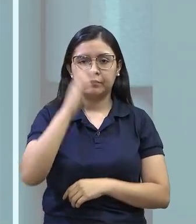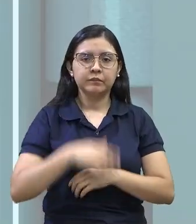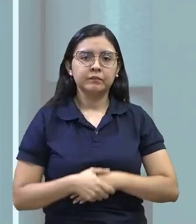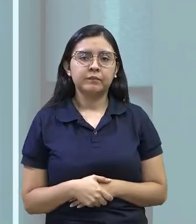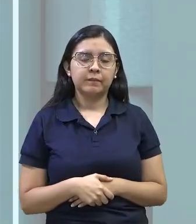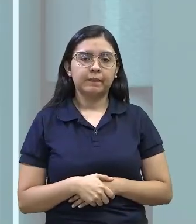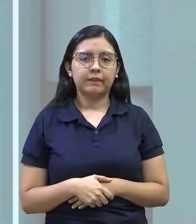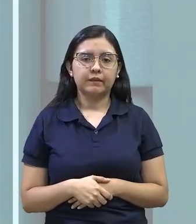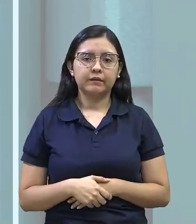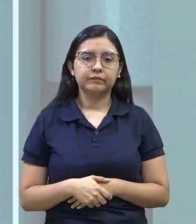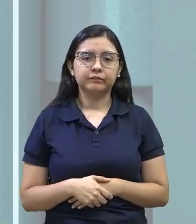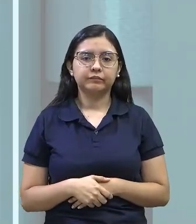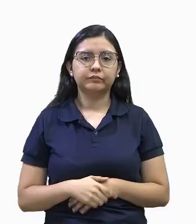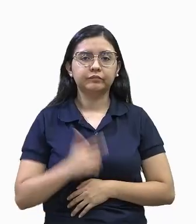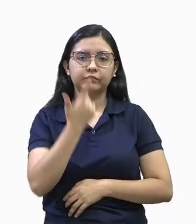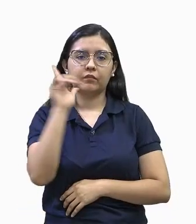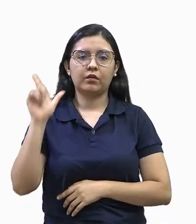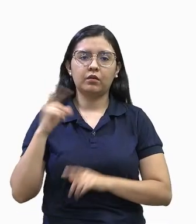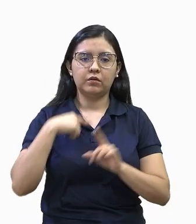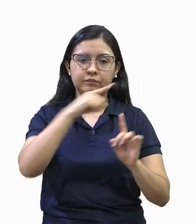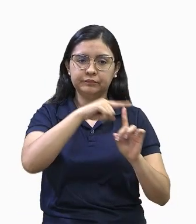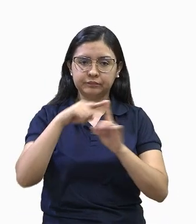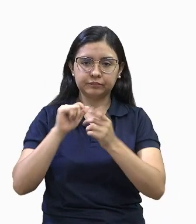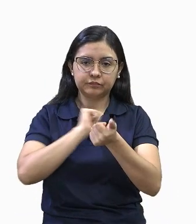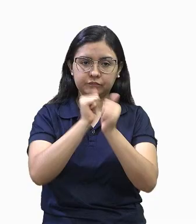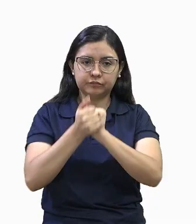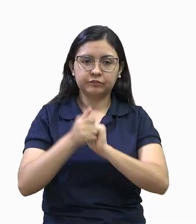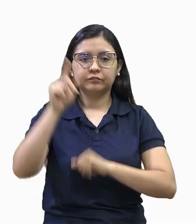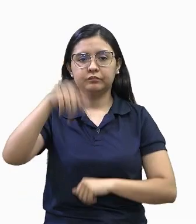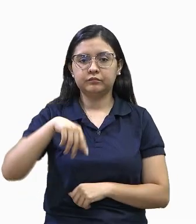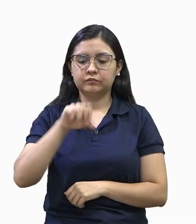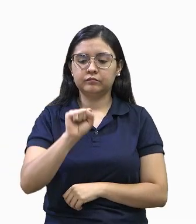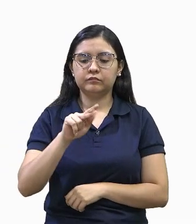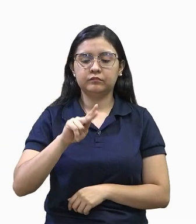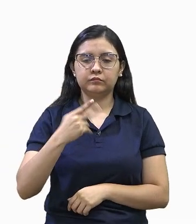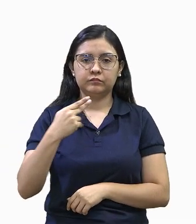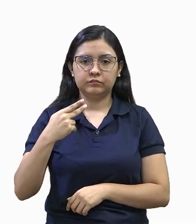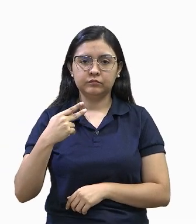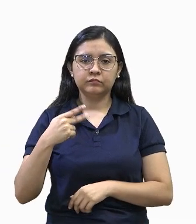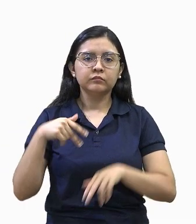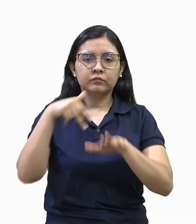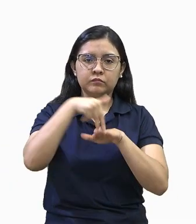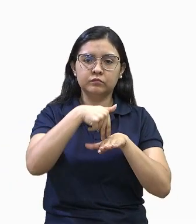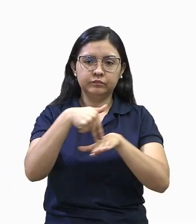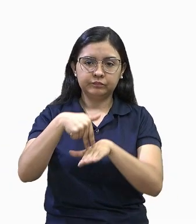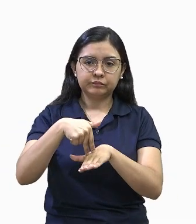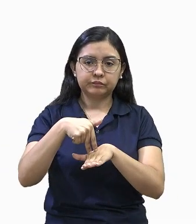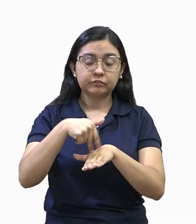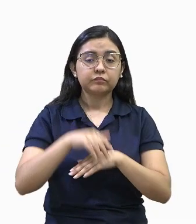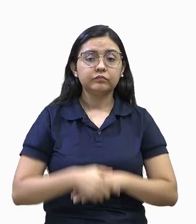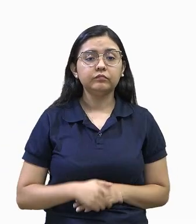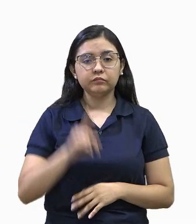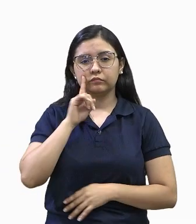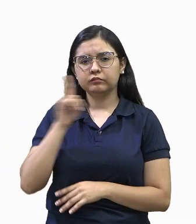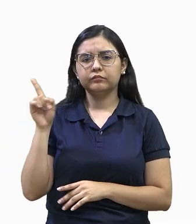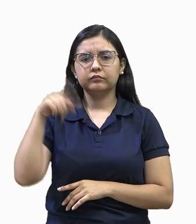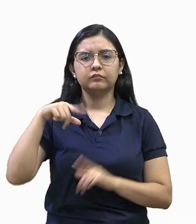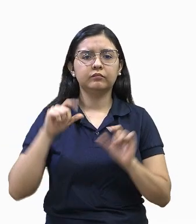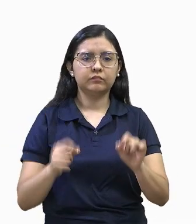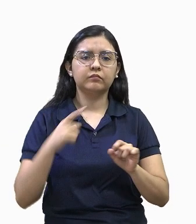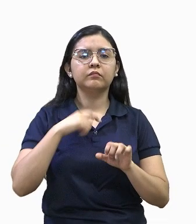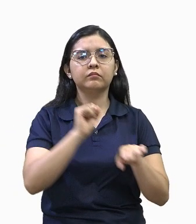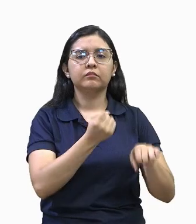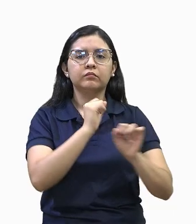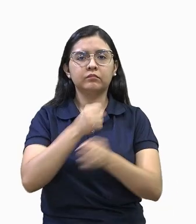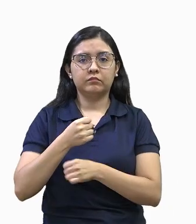outro. Outra modalidade de aventura é o SUP, o stand-up paddle. Consiste em remar